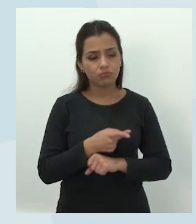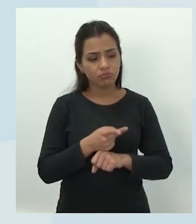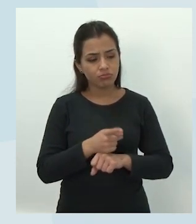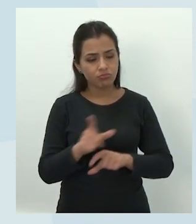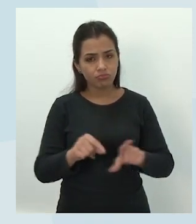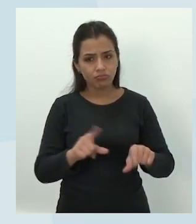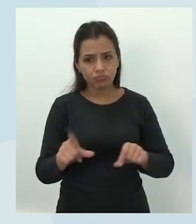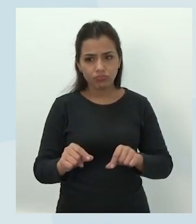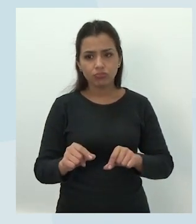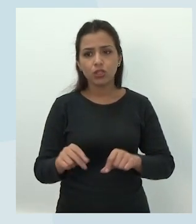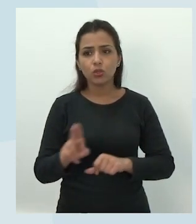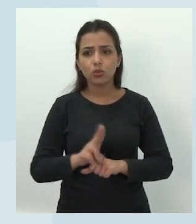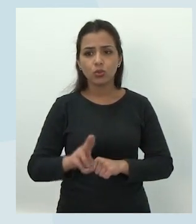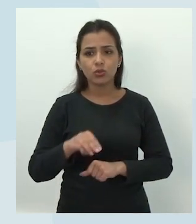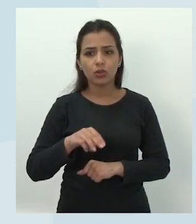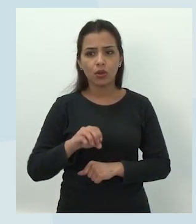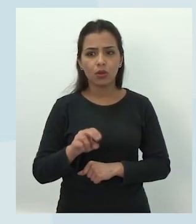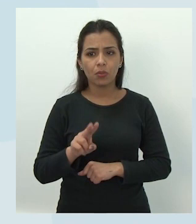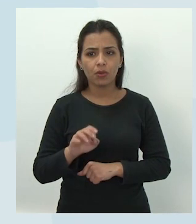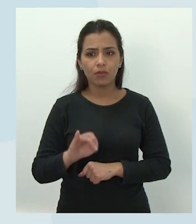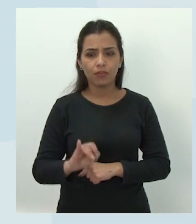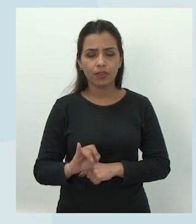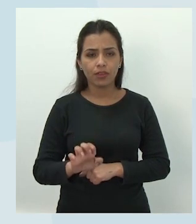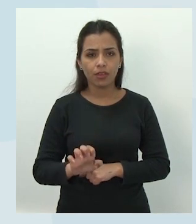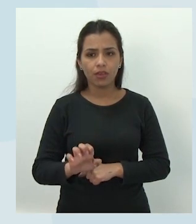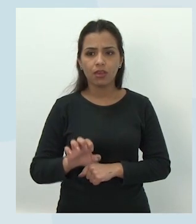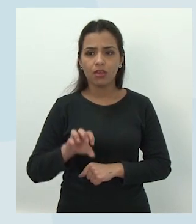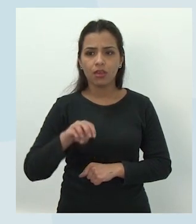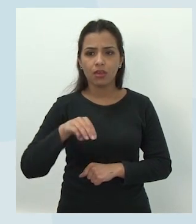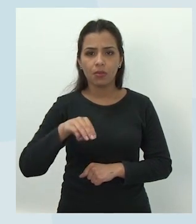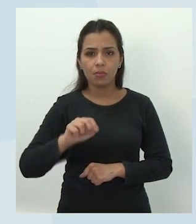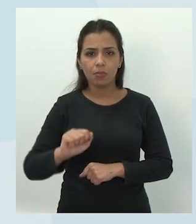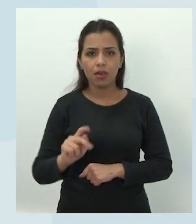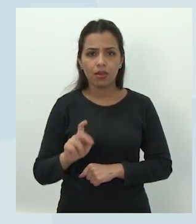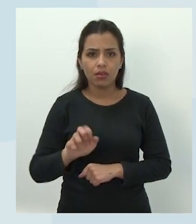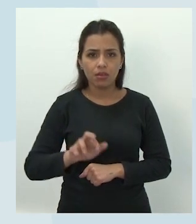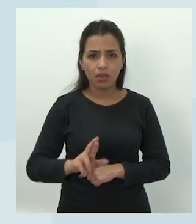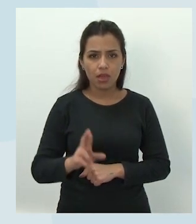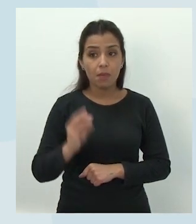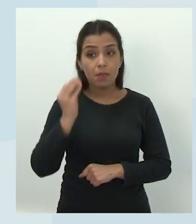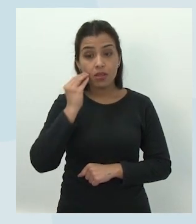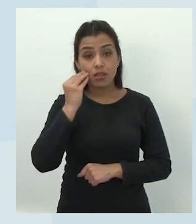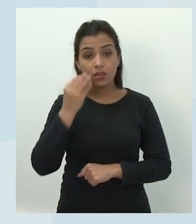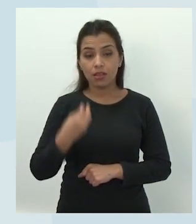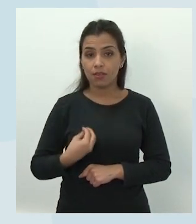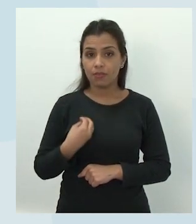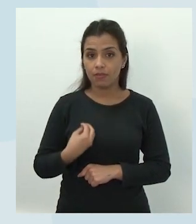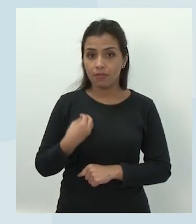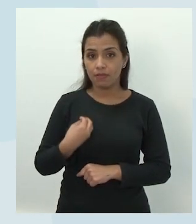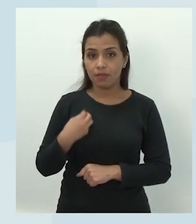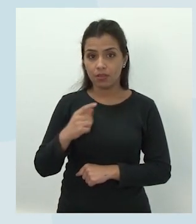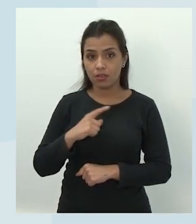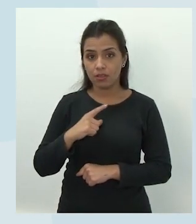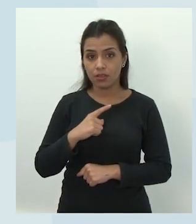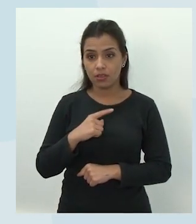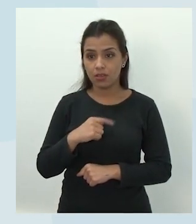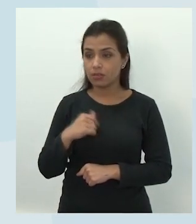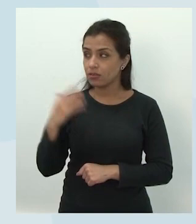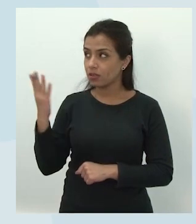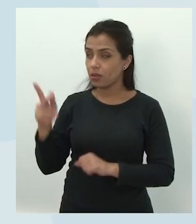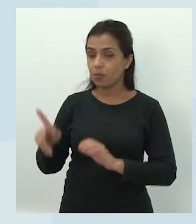Movie Maker, né, para dar vida à sua animação. Então, o Movie Maker, gente, ele é uma ferramenta, né, da